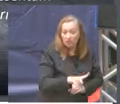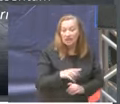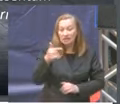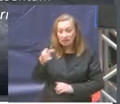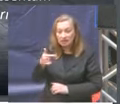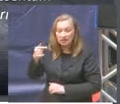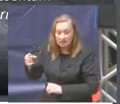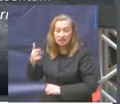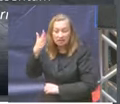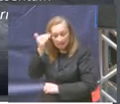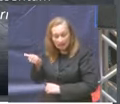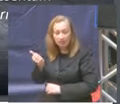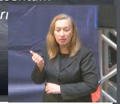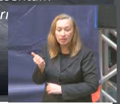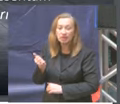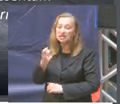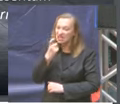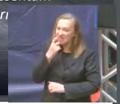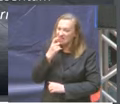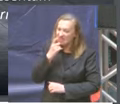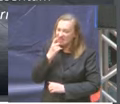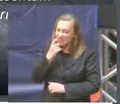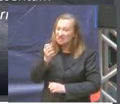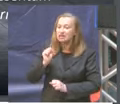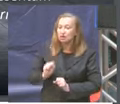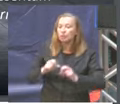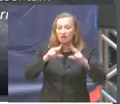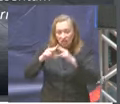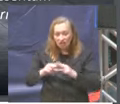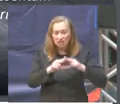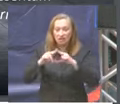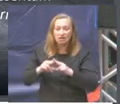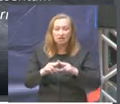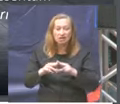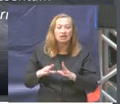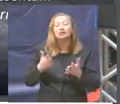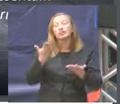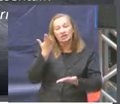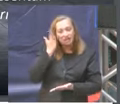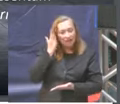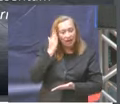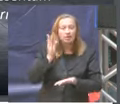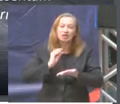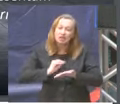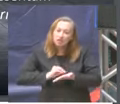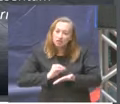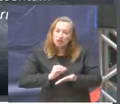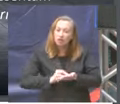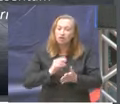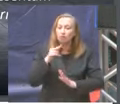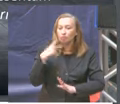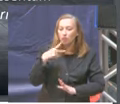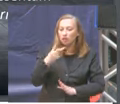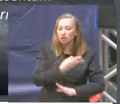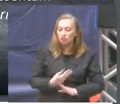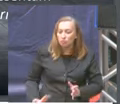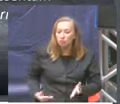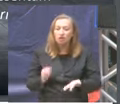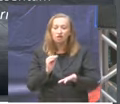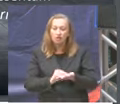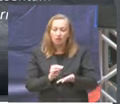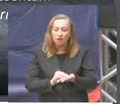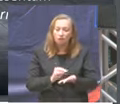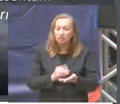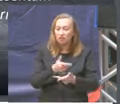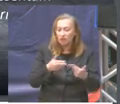é reciclável. Por isso que eu sempre digo que a questão é a educação ambiental. Faltam políticas públicas, faltam infraestrutura, mas existem outros